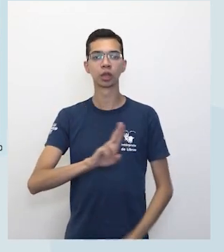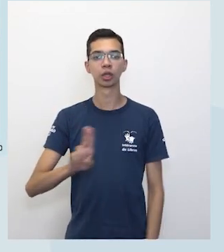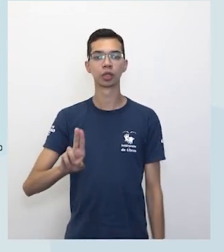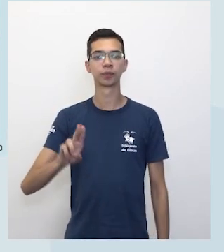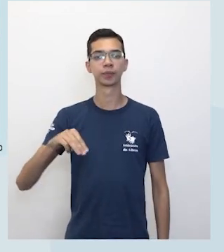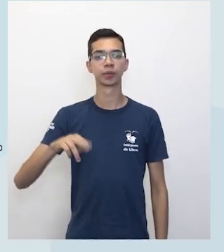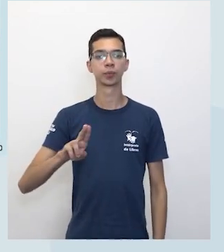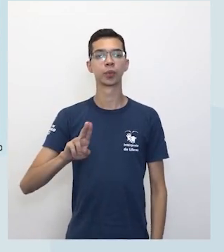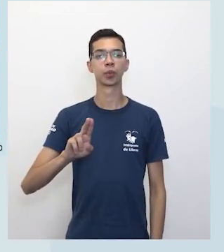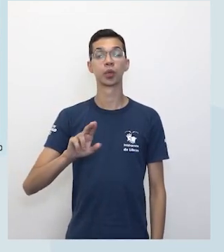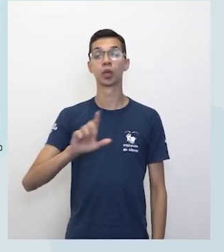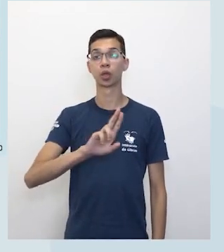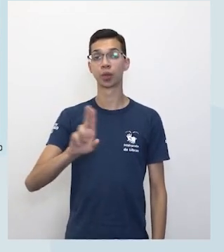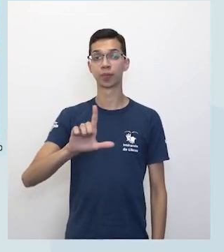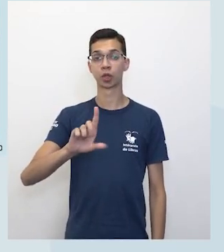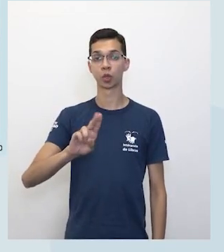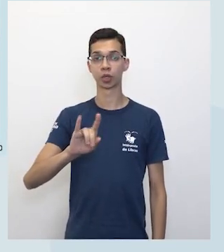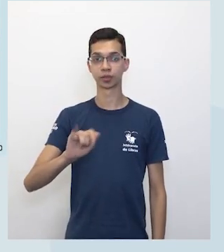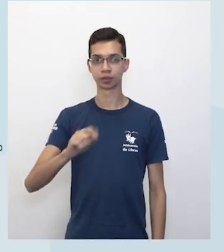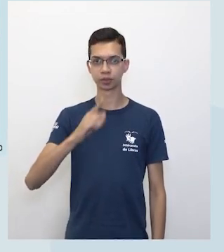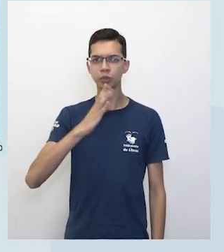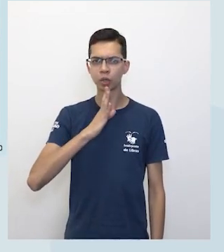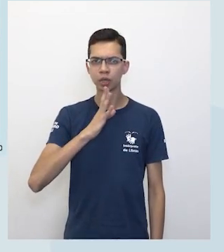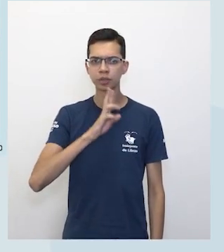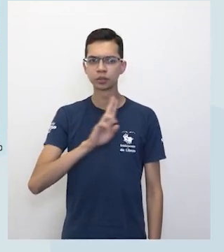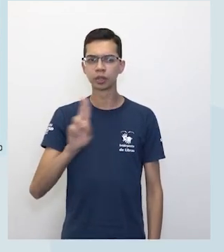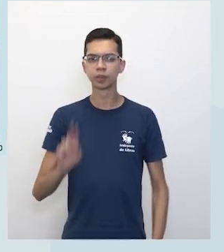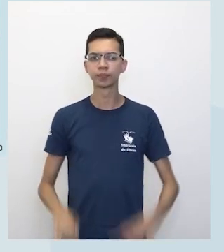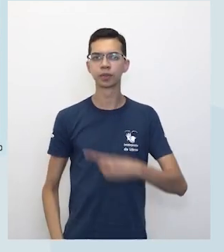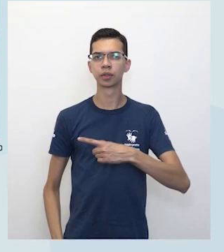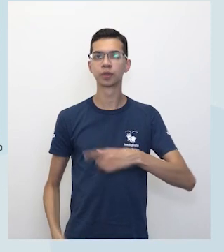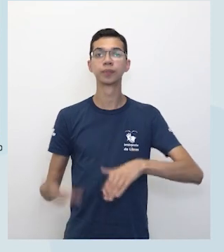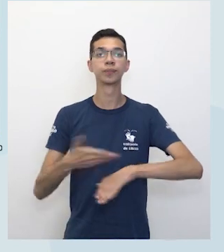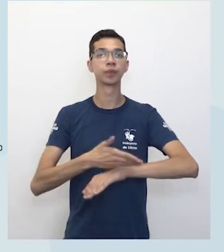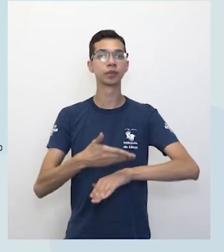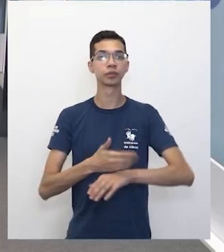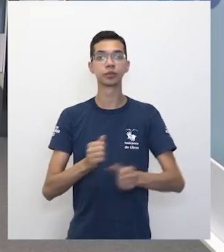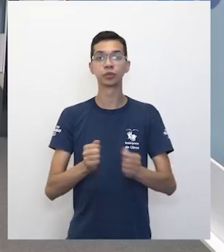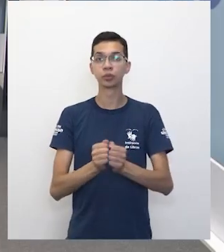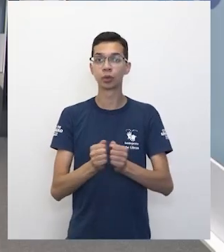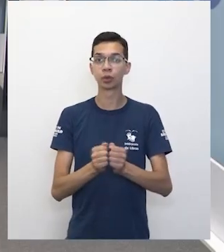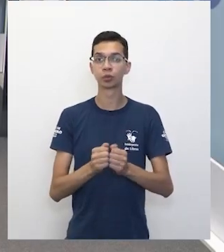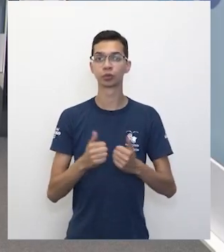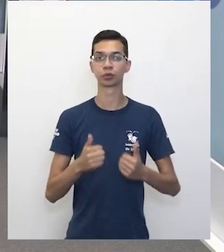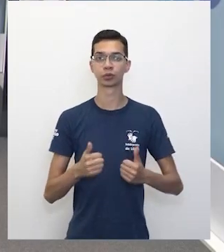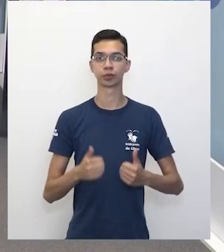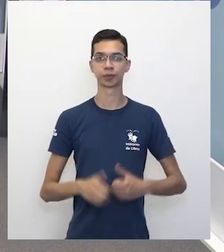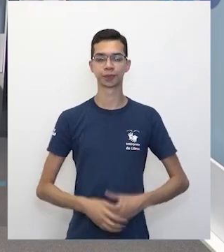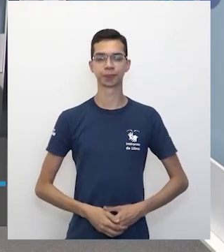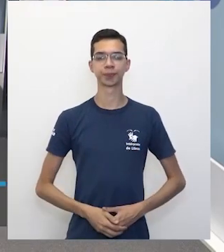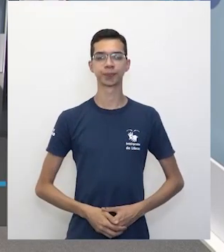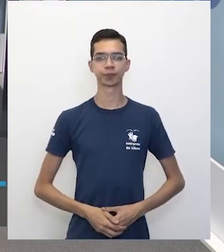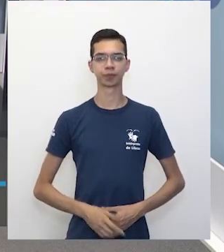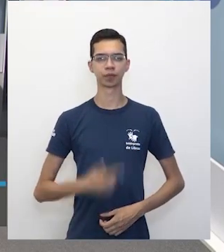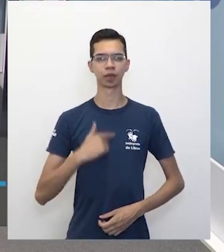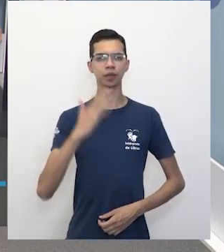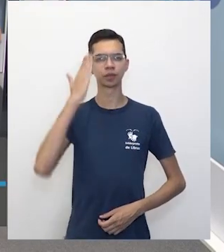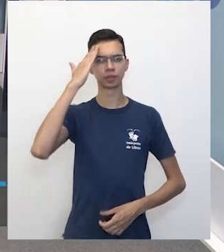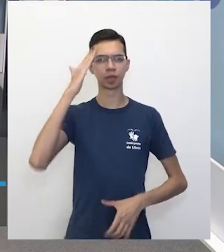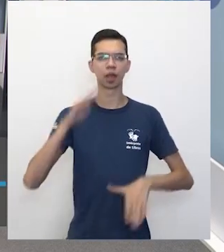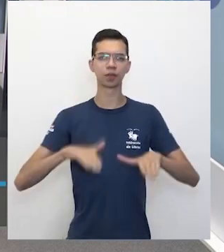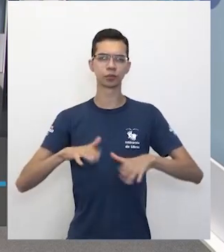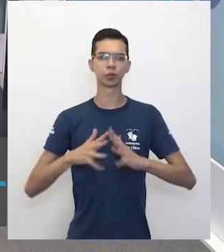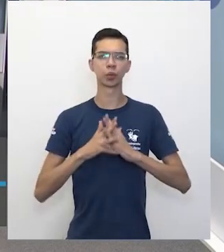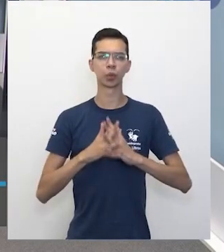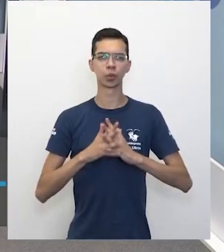pessoal, vocês já ouviram falar na Luzia? Na Luzia. Participem conosco na Luzia. Eu sei que pode estar ficando confuso aqui, mas